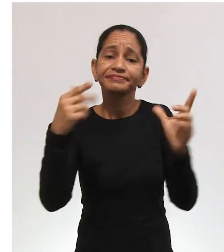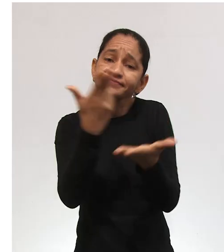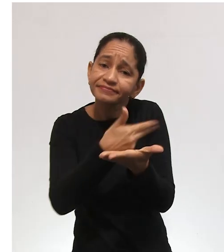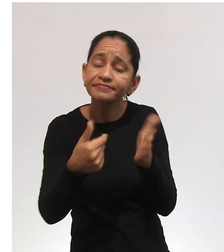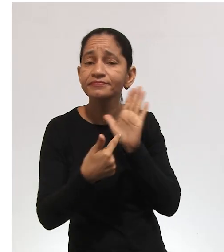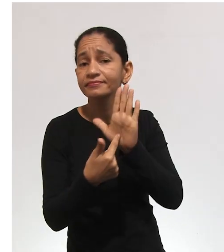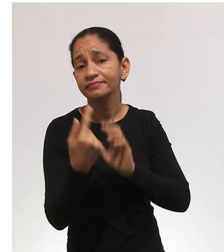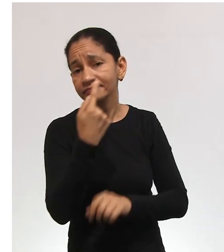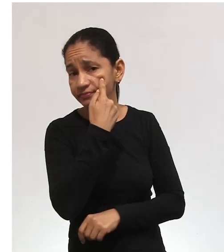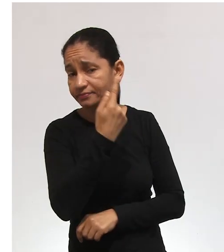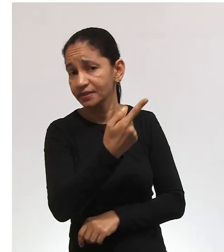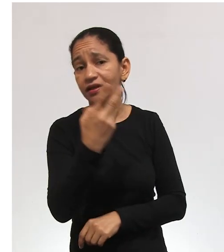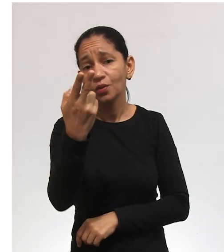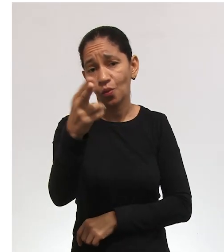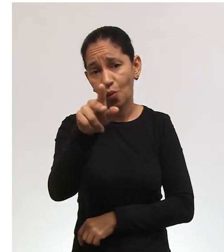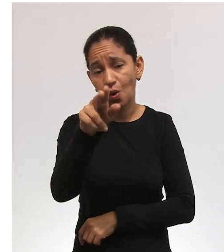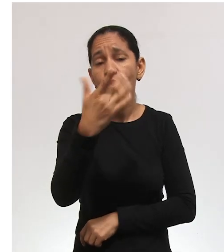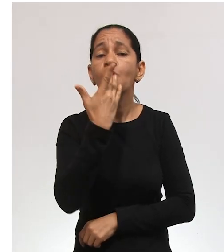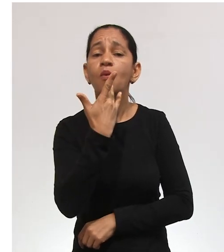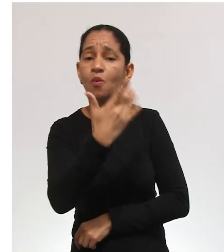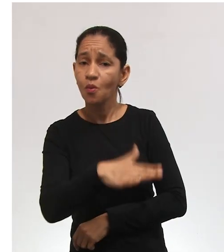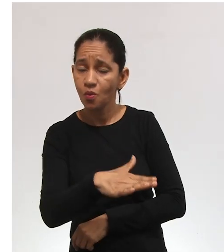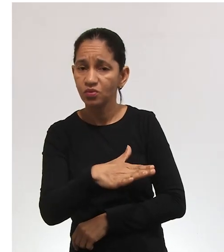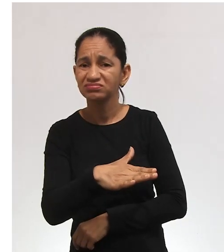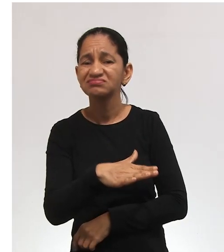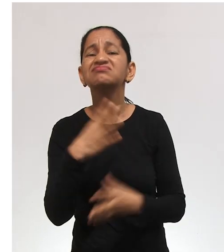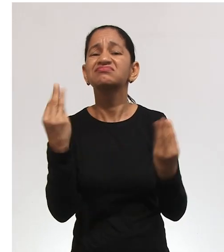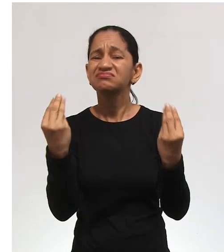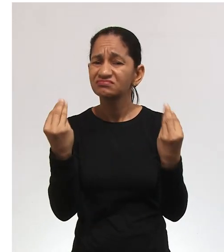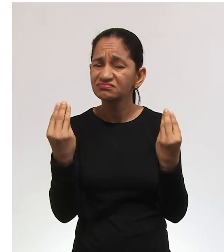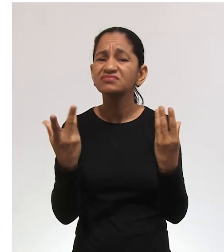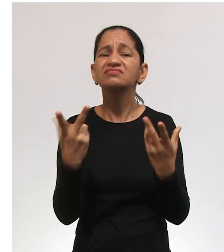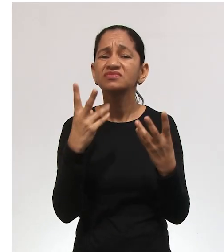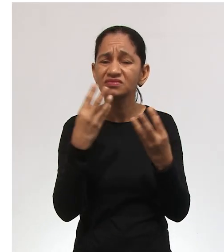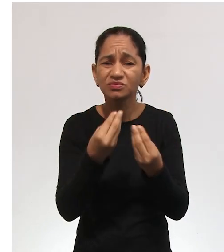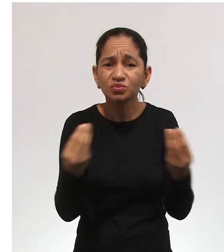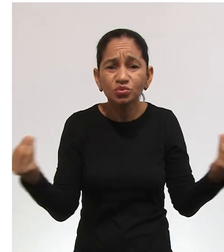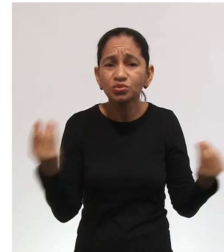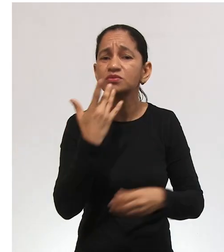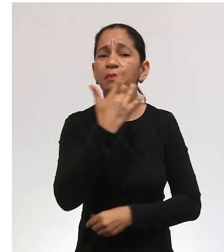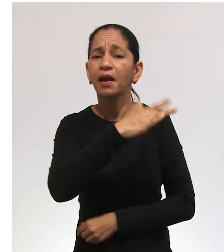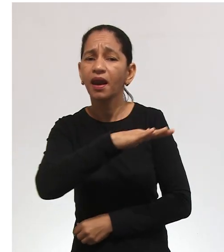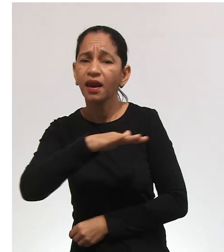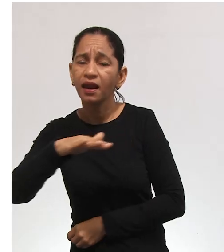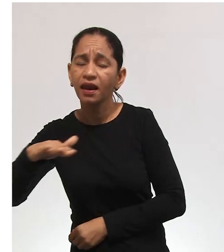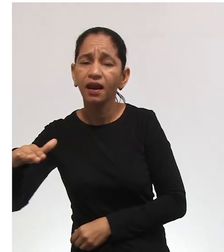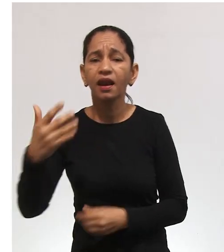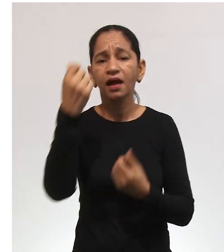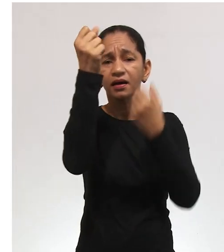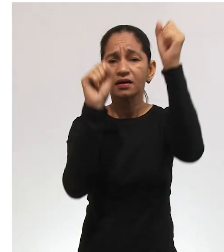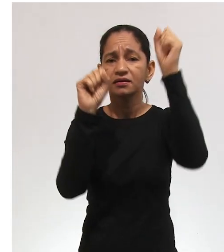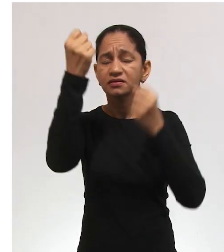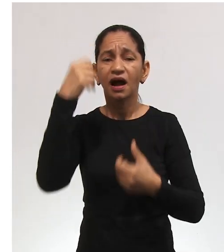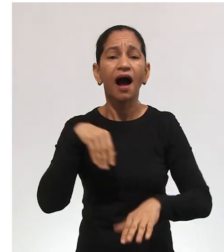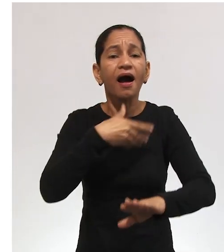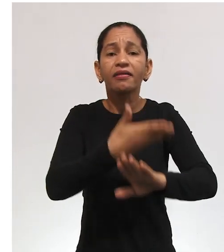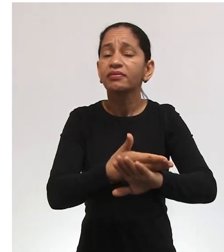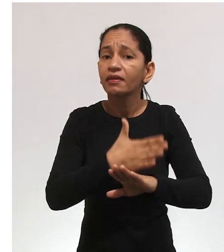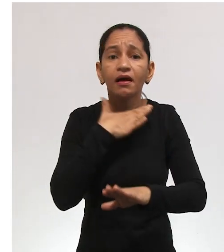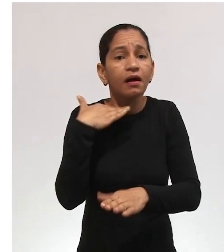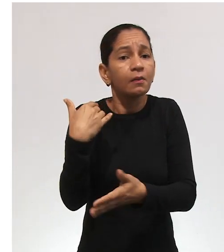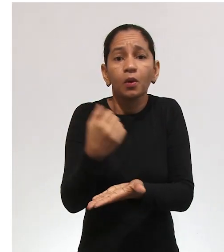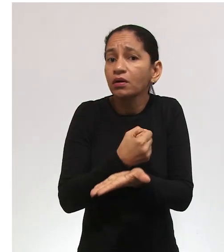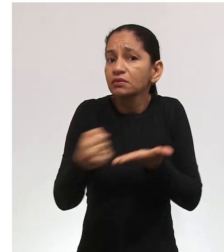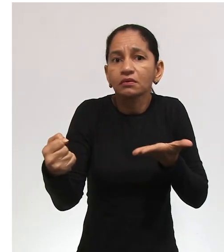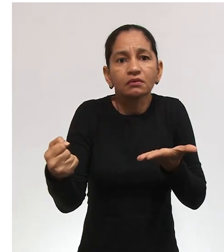tela de vocês. Crianças trabalhando em uma fábrica. Lá a gente vê mulheres trabalhando até a morte, até